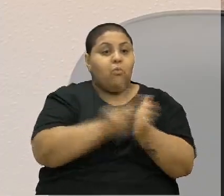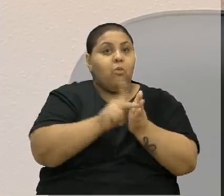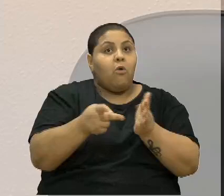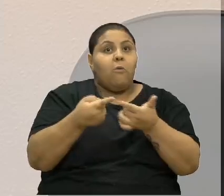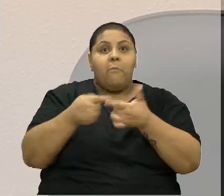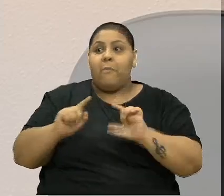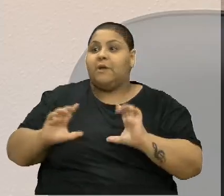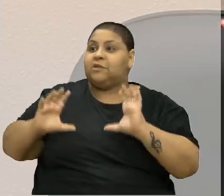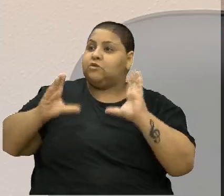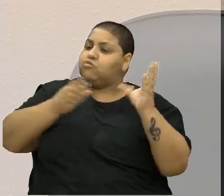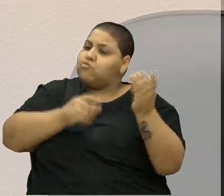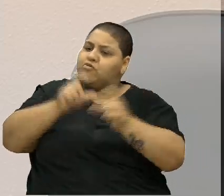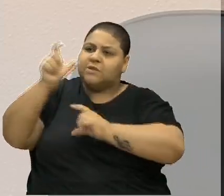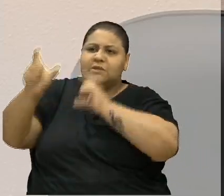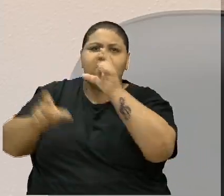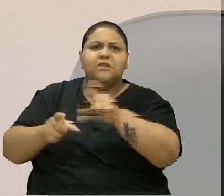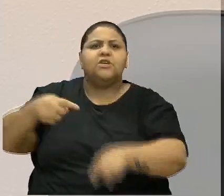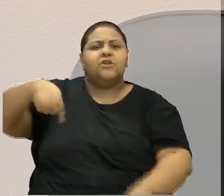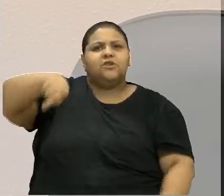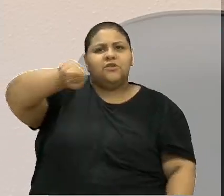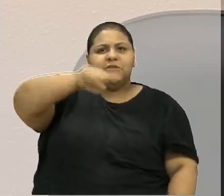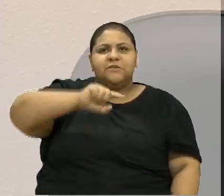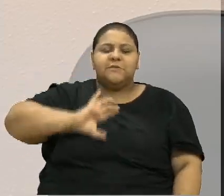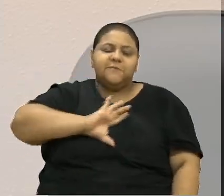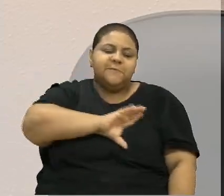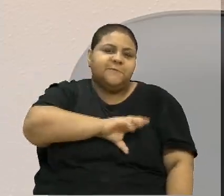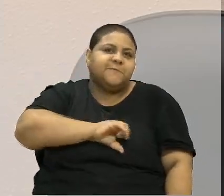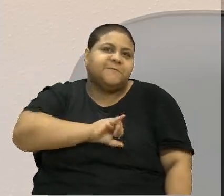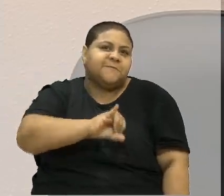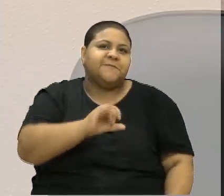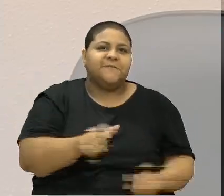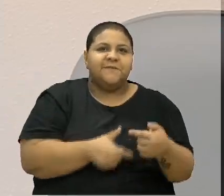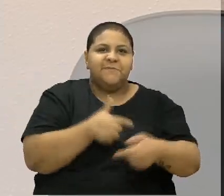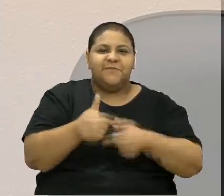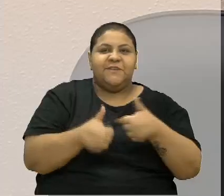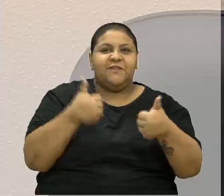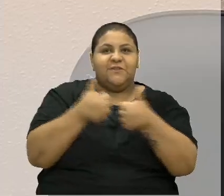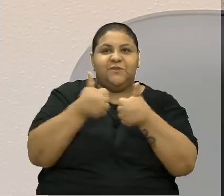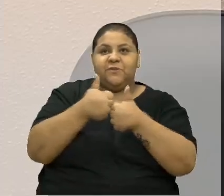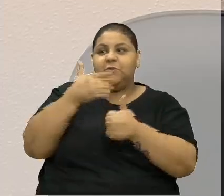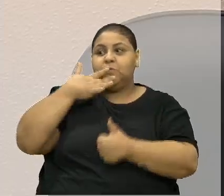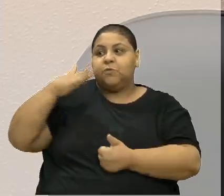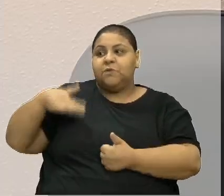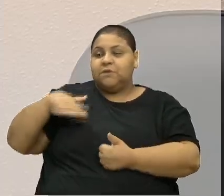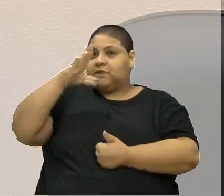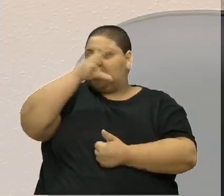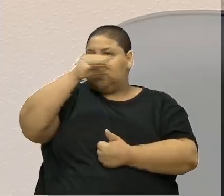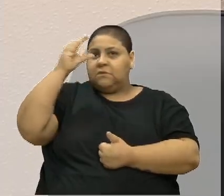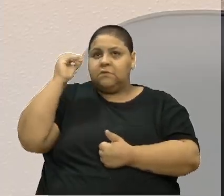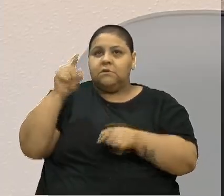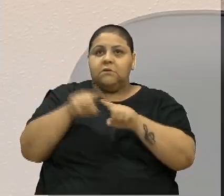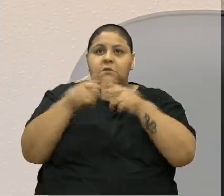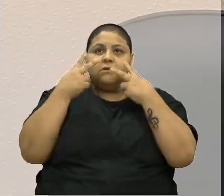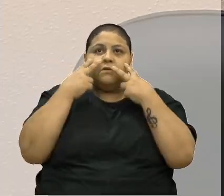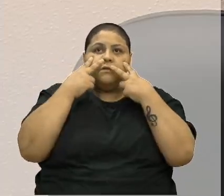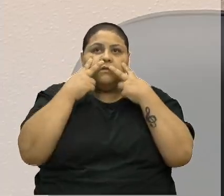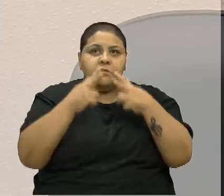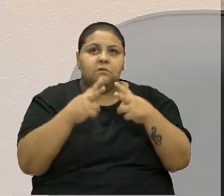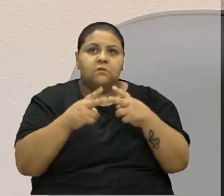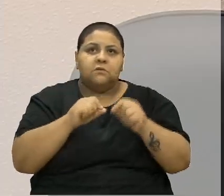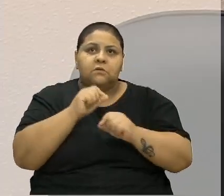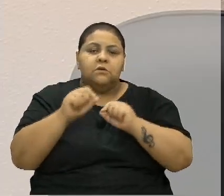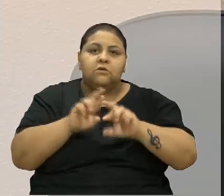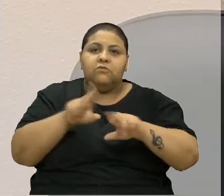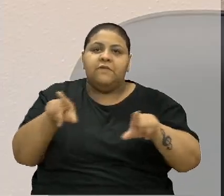por tanta gente. E nós aqui que somos apaixonados por esse trabalho com crianças e adolescentes, né? Vemos o que tu tem feito de diferença